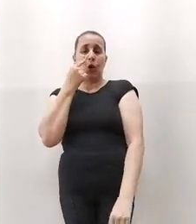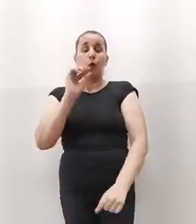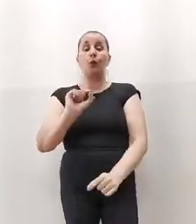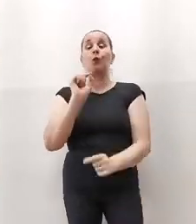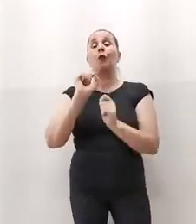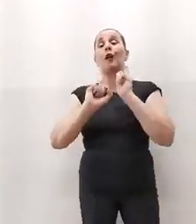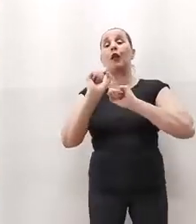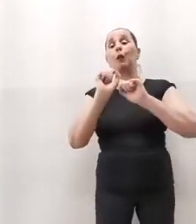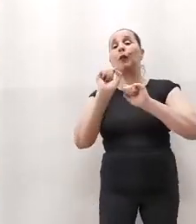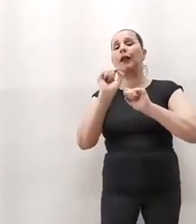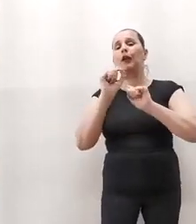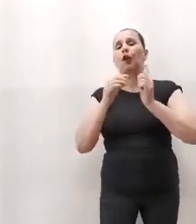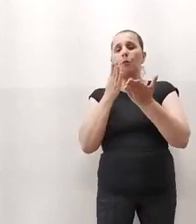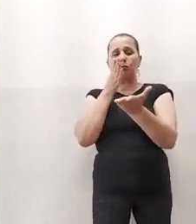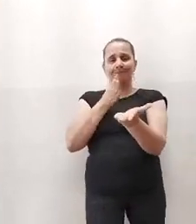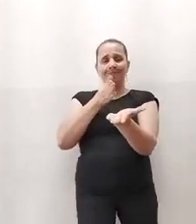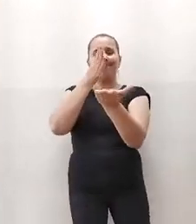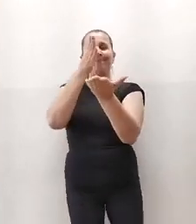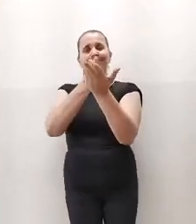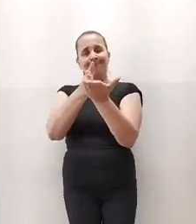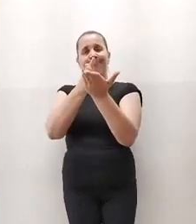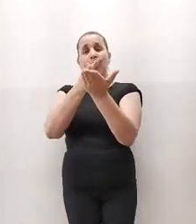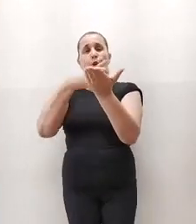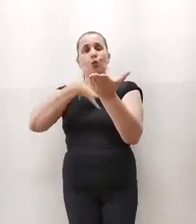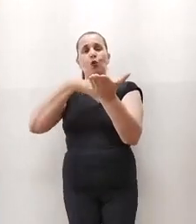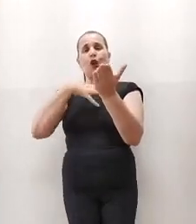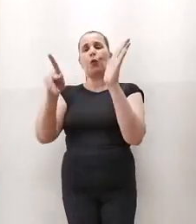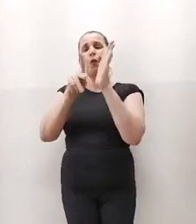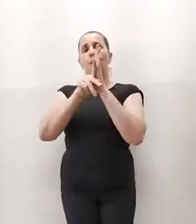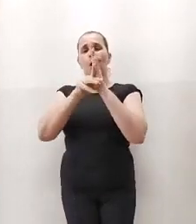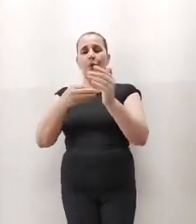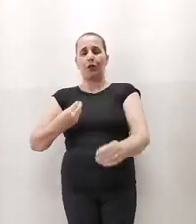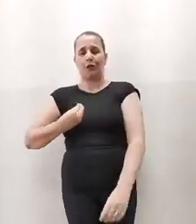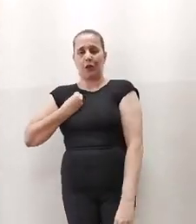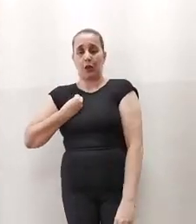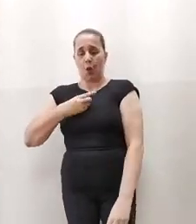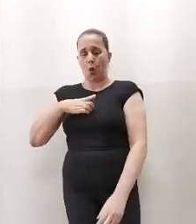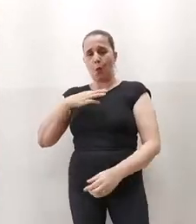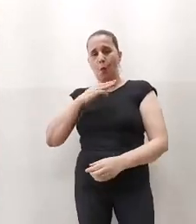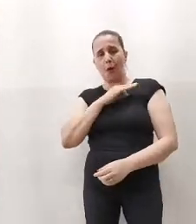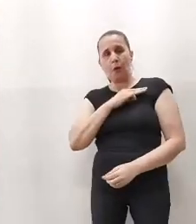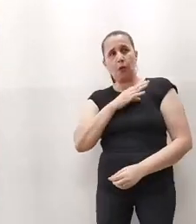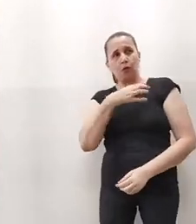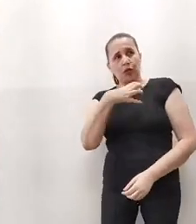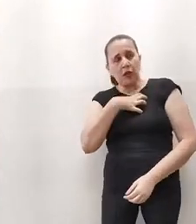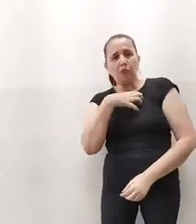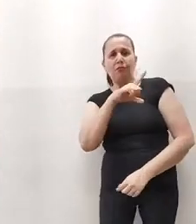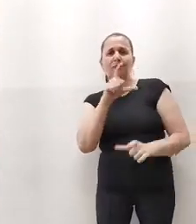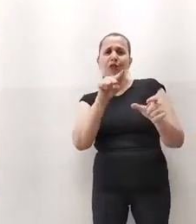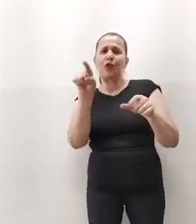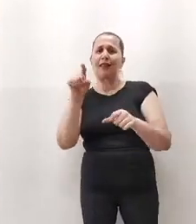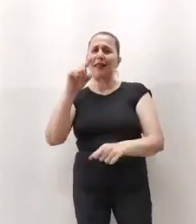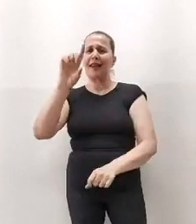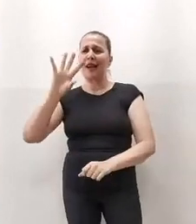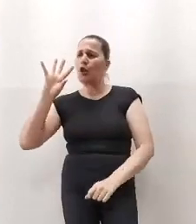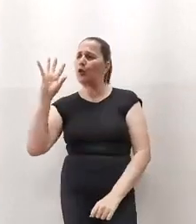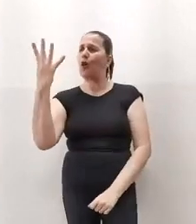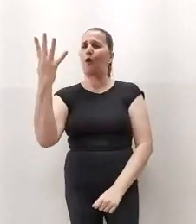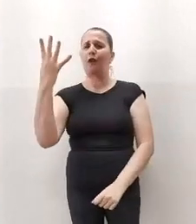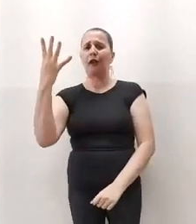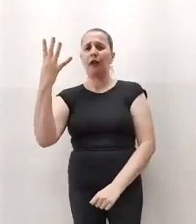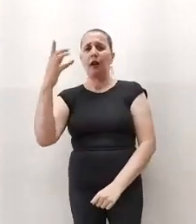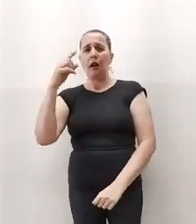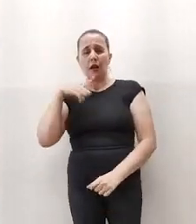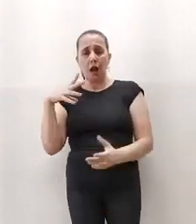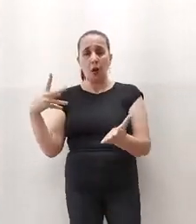sobre um direcionamento, uma forma de viver, uma maneira onde você toma decisões. Isso